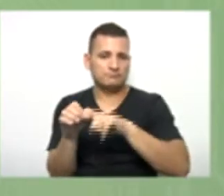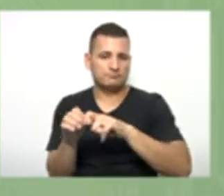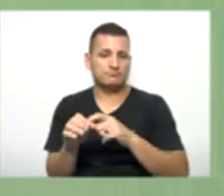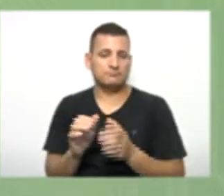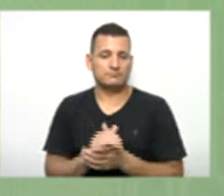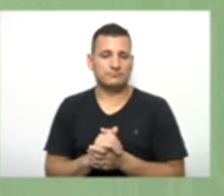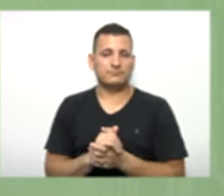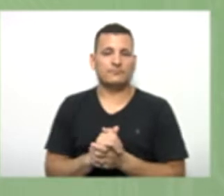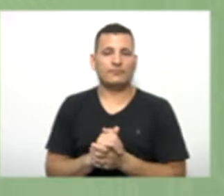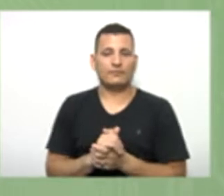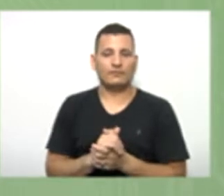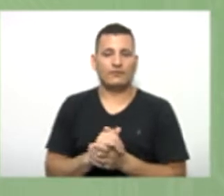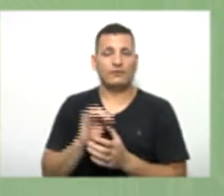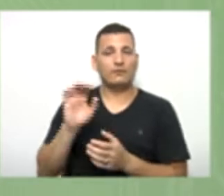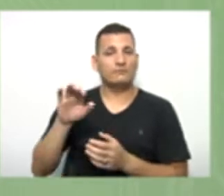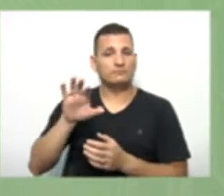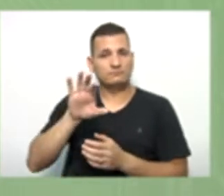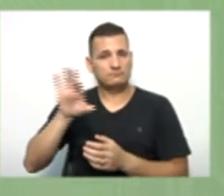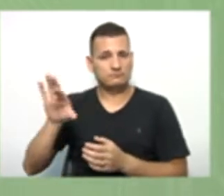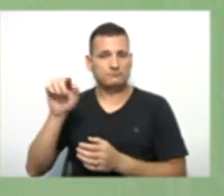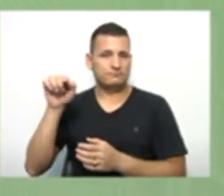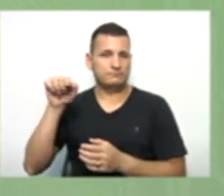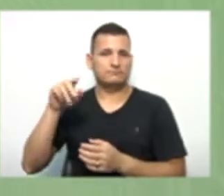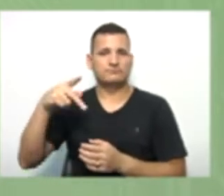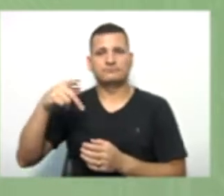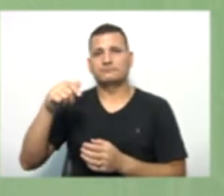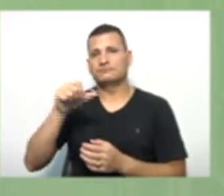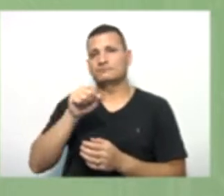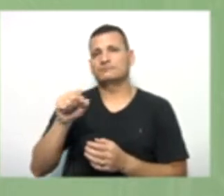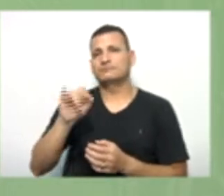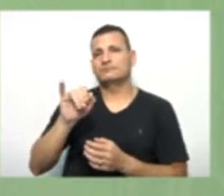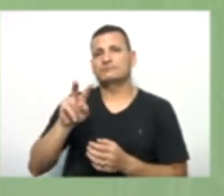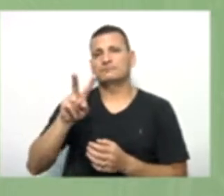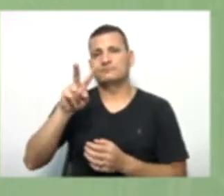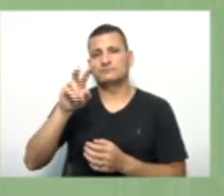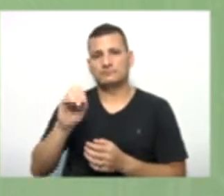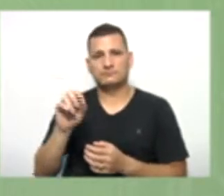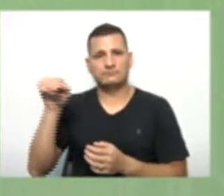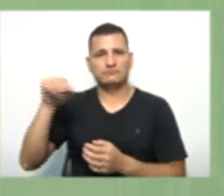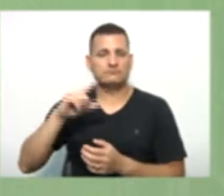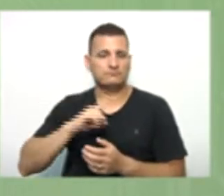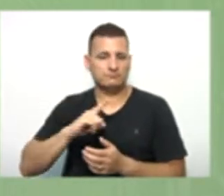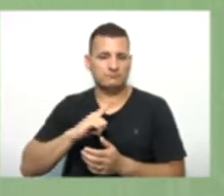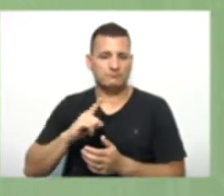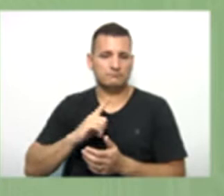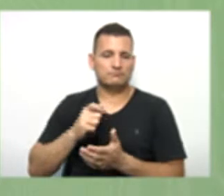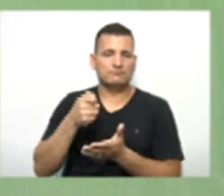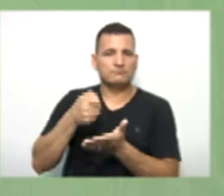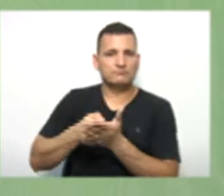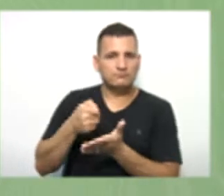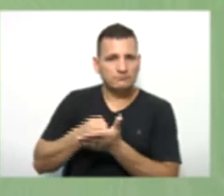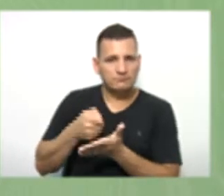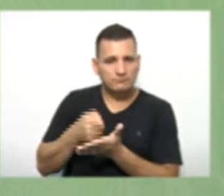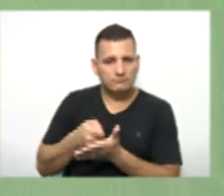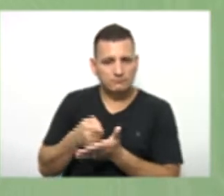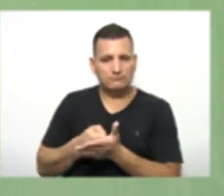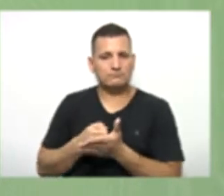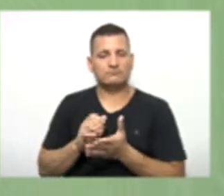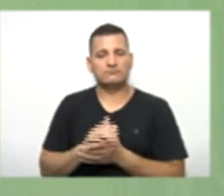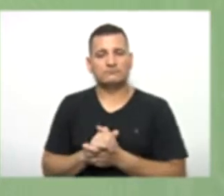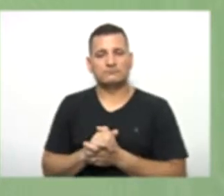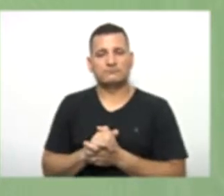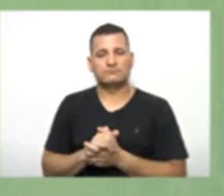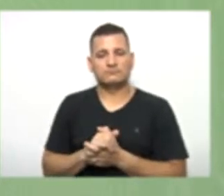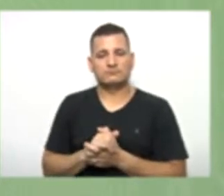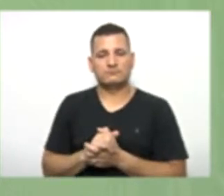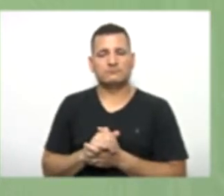vou mostrar para vocês também o passivo, que nós temos o que? As obrigações. Então, as obrigações aqui apresentaram